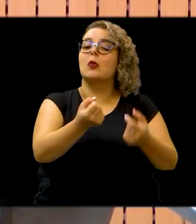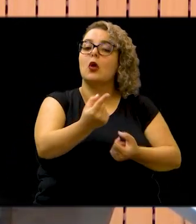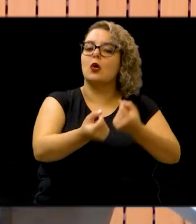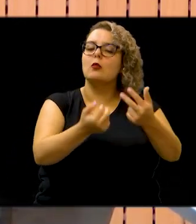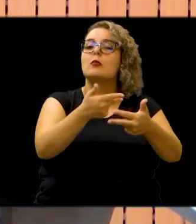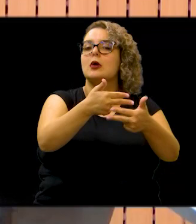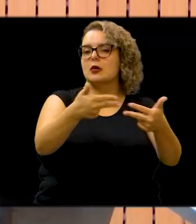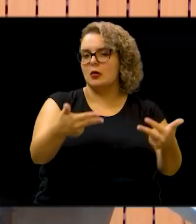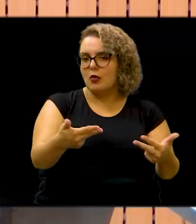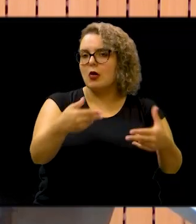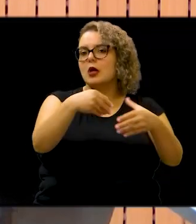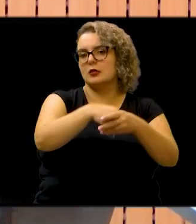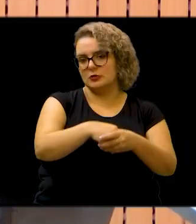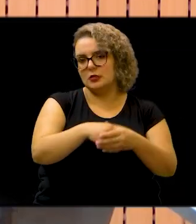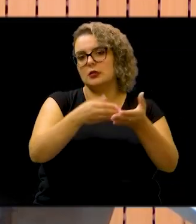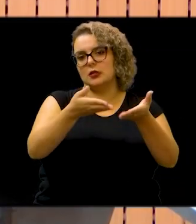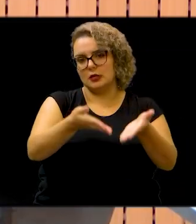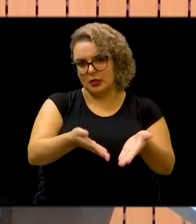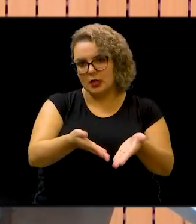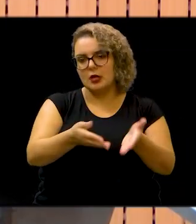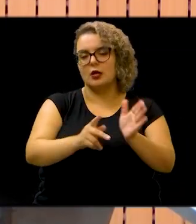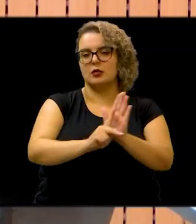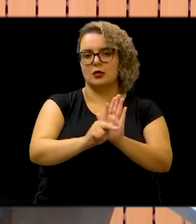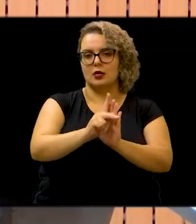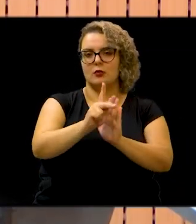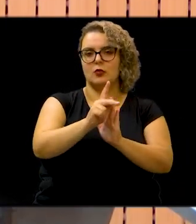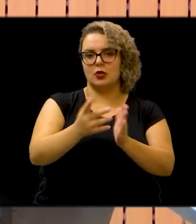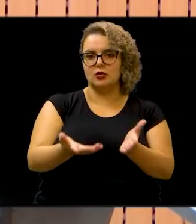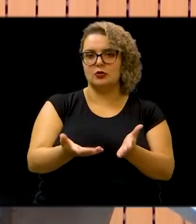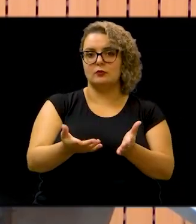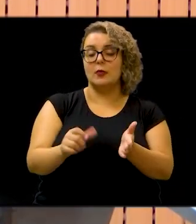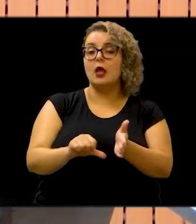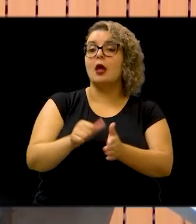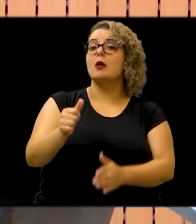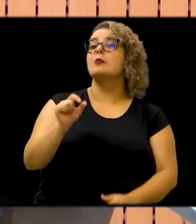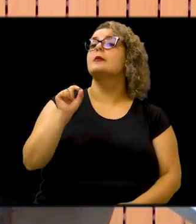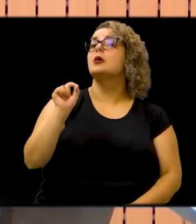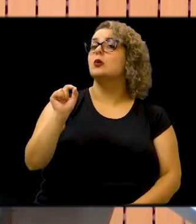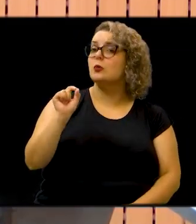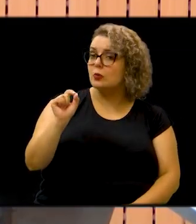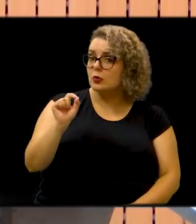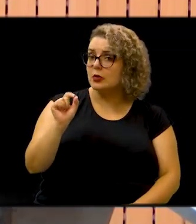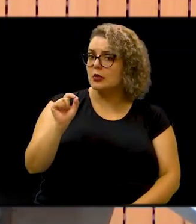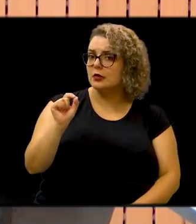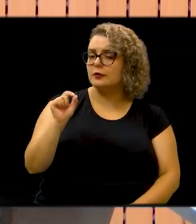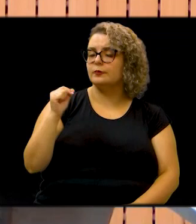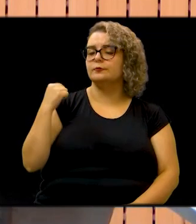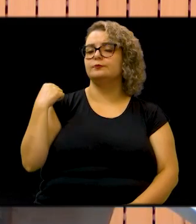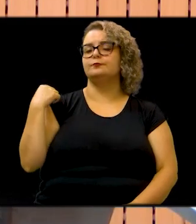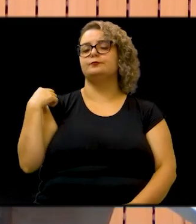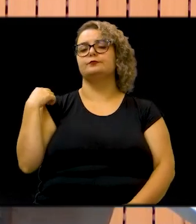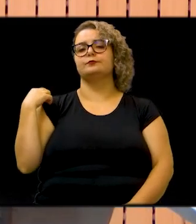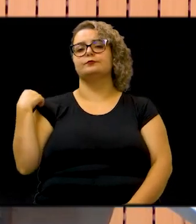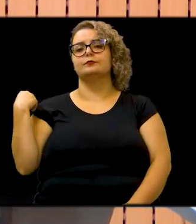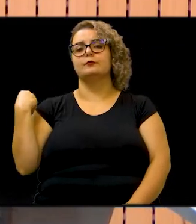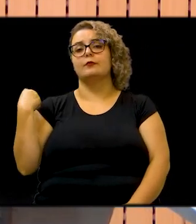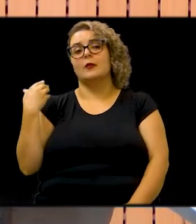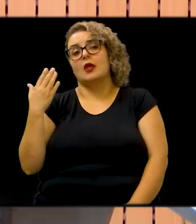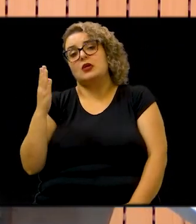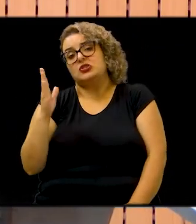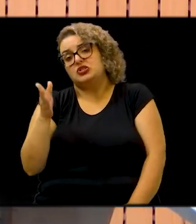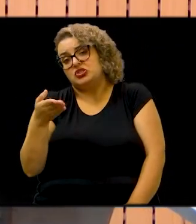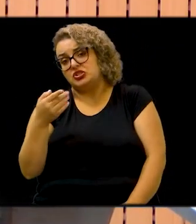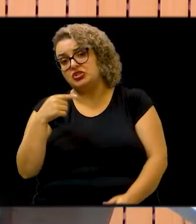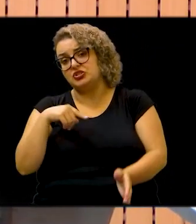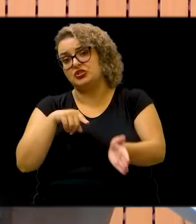problematizou algumas questões desse projeto. A primeira delas é que,